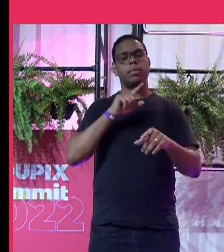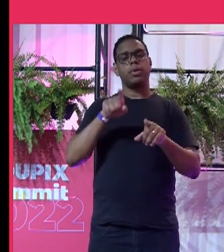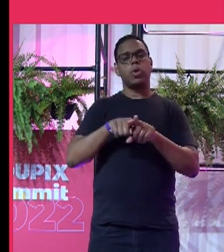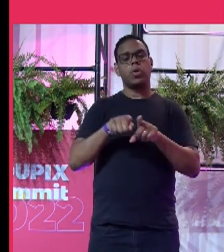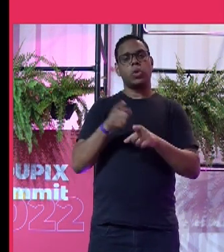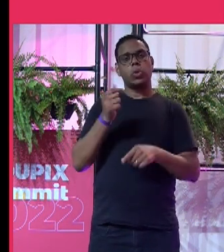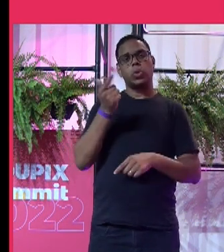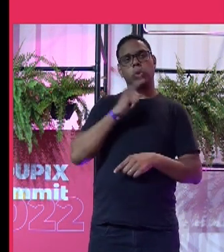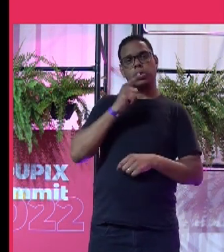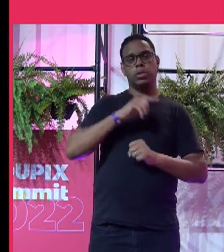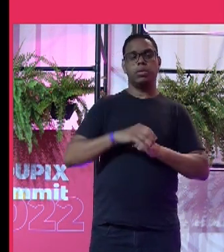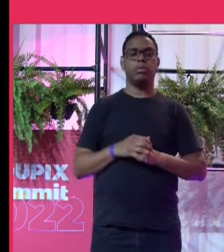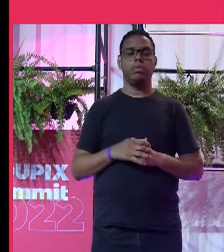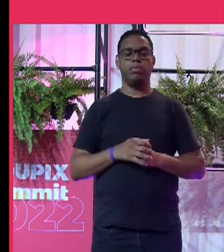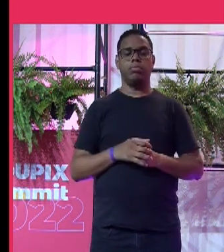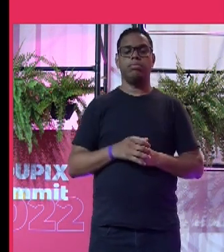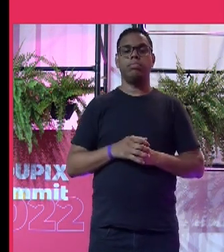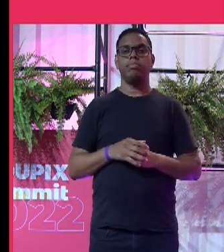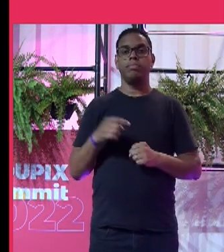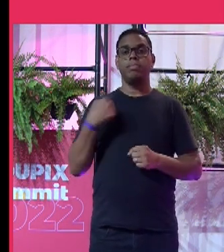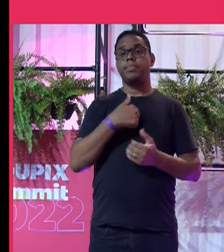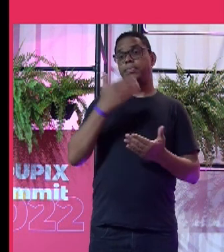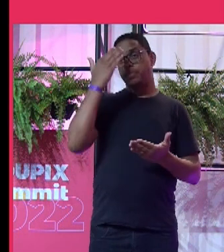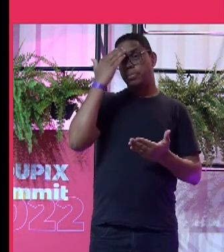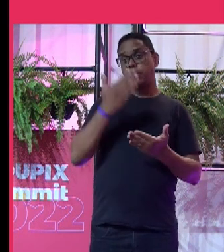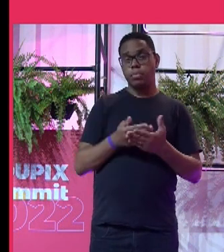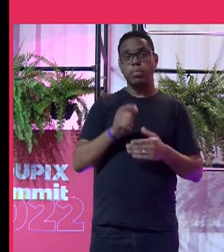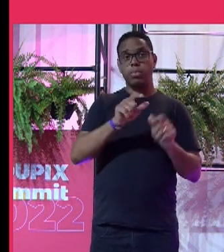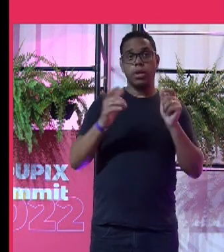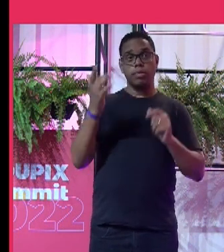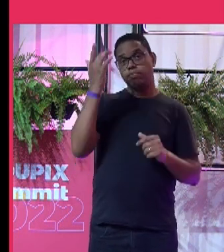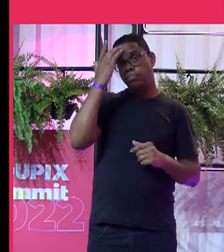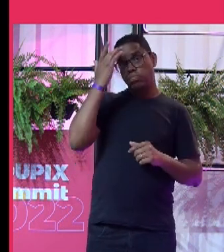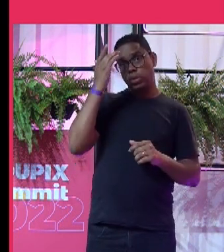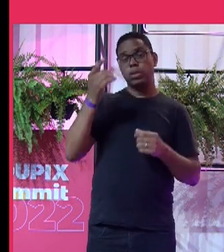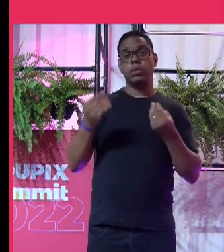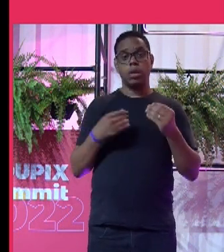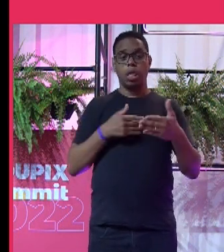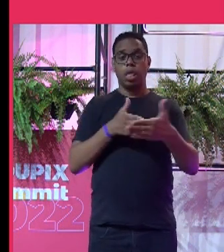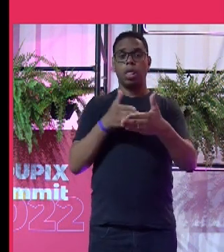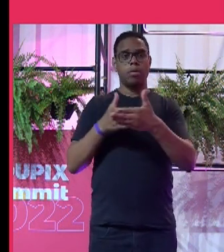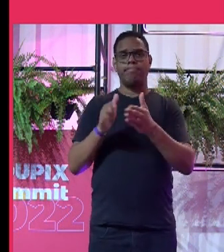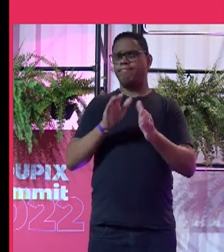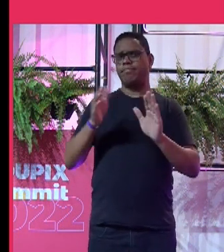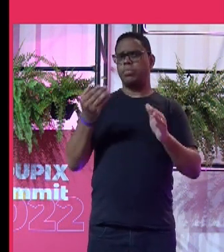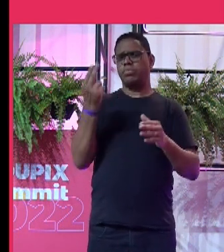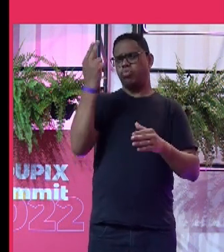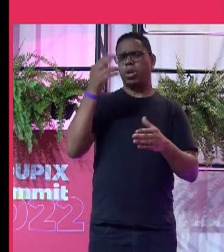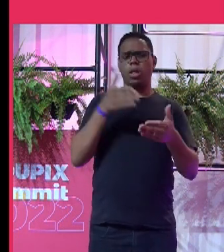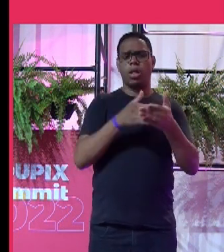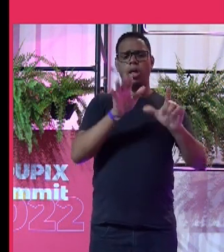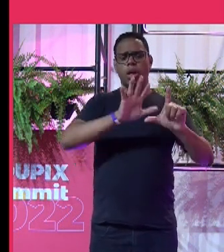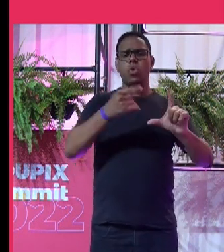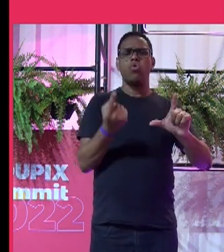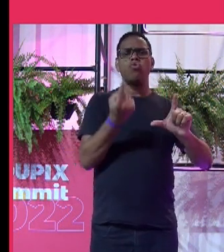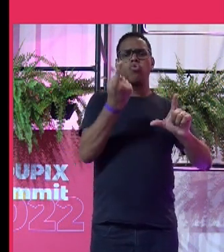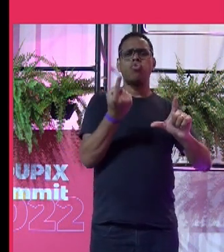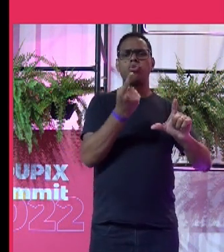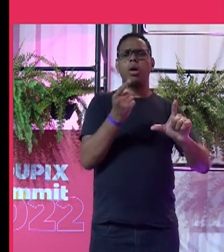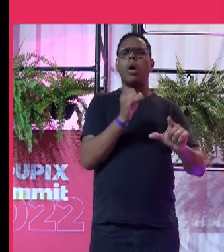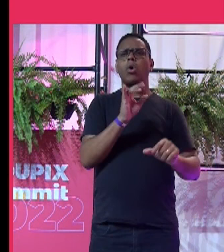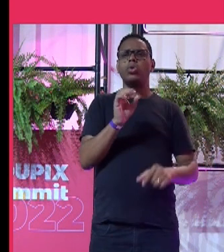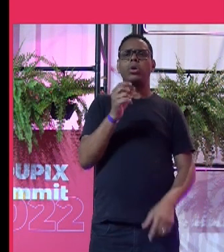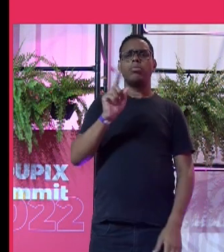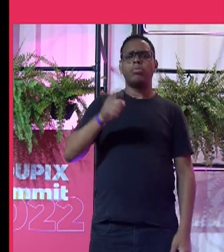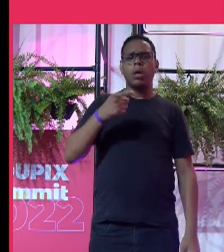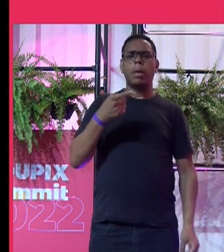monetização. A gente acredita muito que o talento de vocês não pode ser limitado a uma plataforma ou só